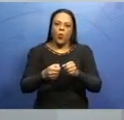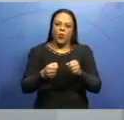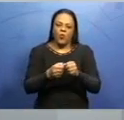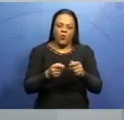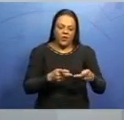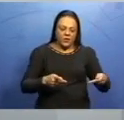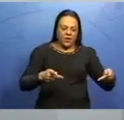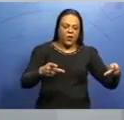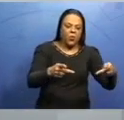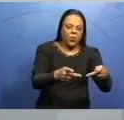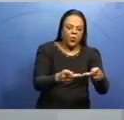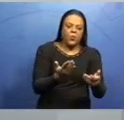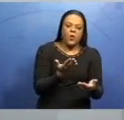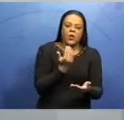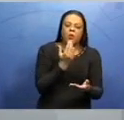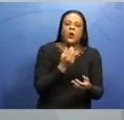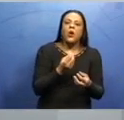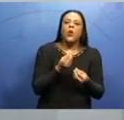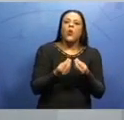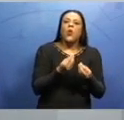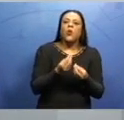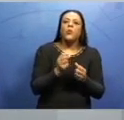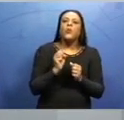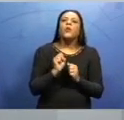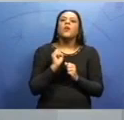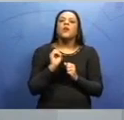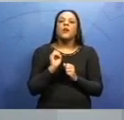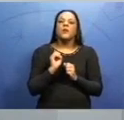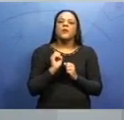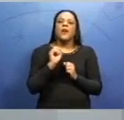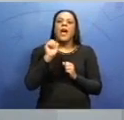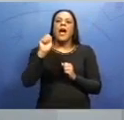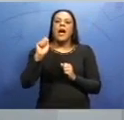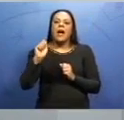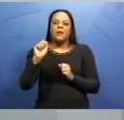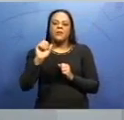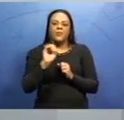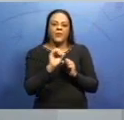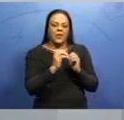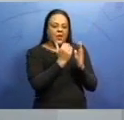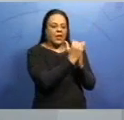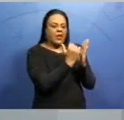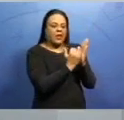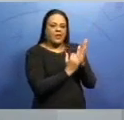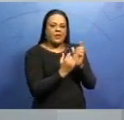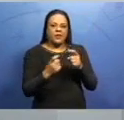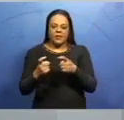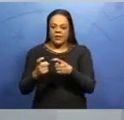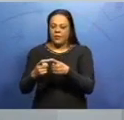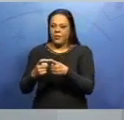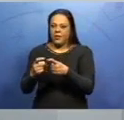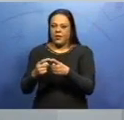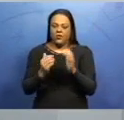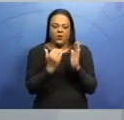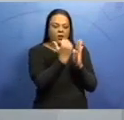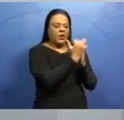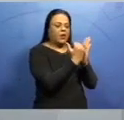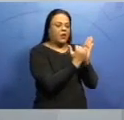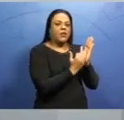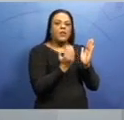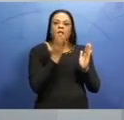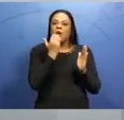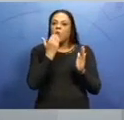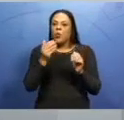ser confeccionado é receita médica, receita culinária ou receita